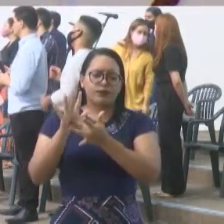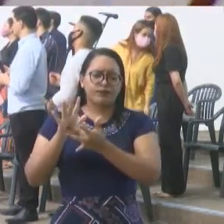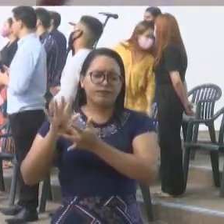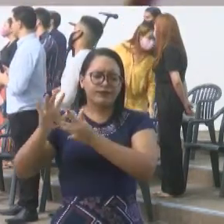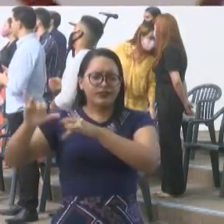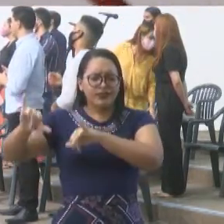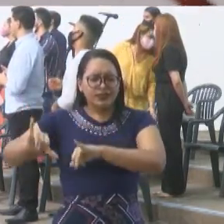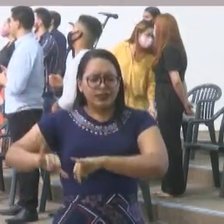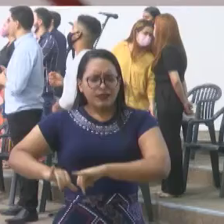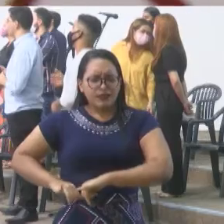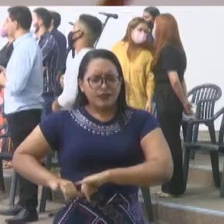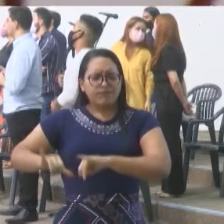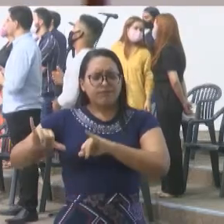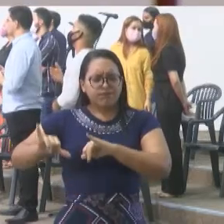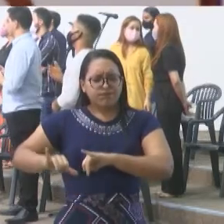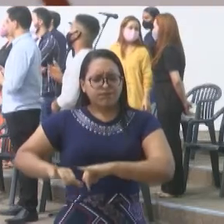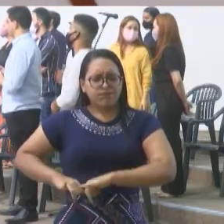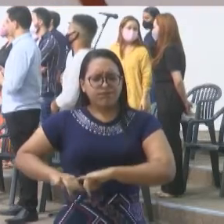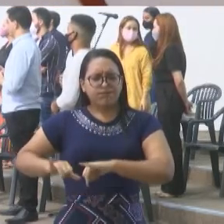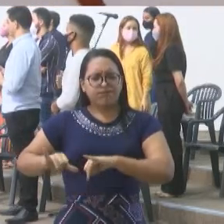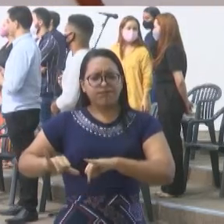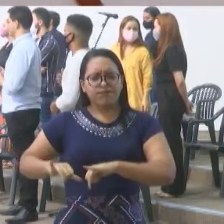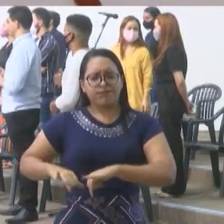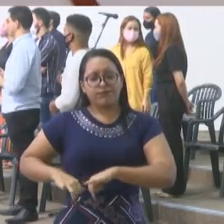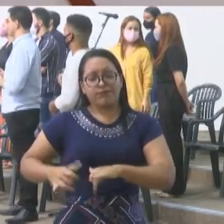Jesus está.